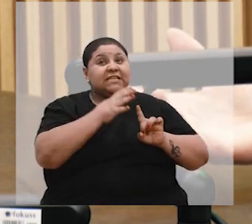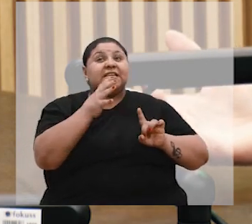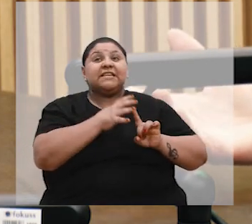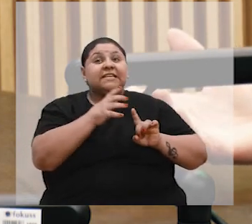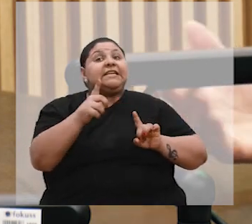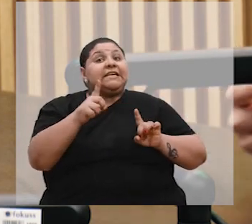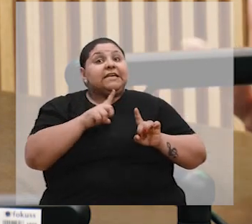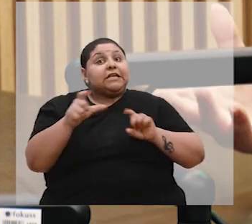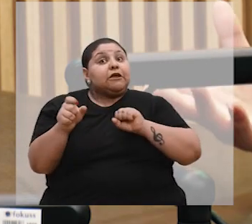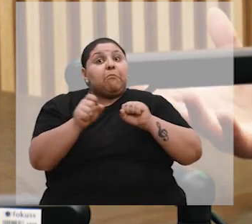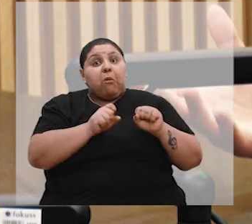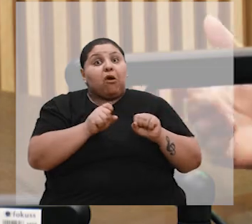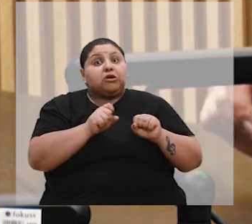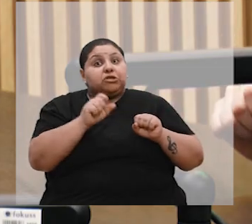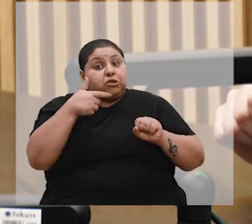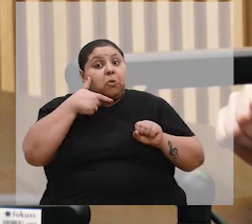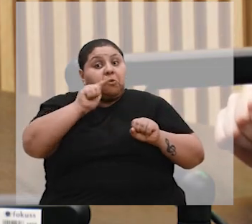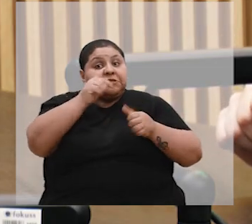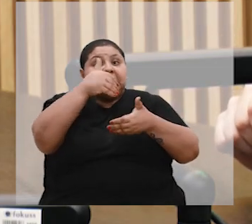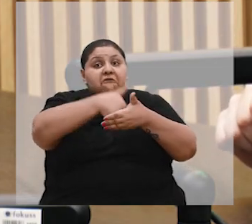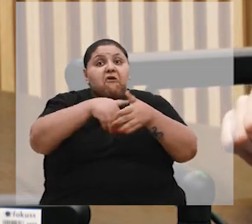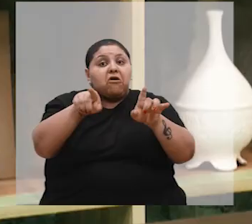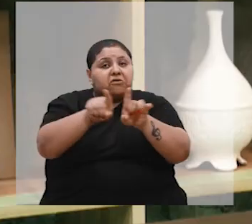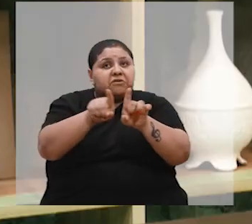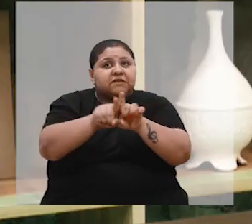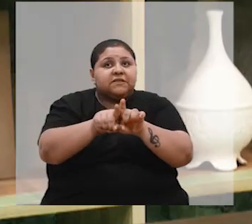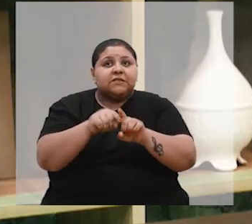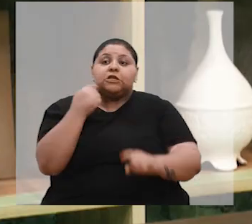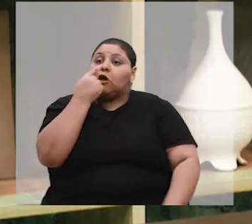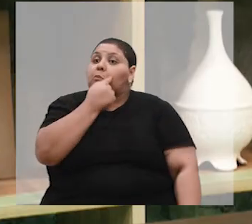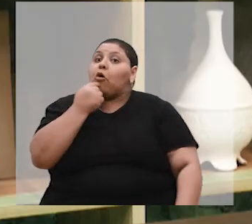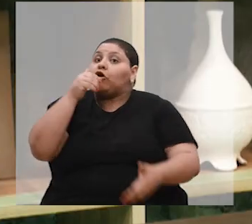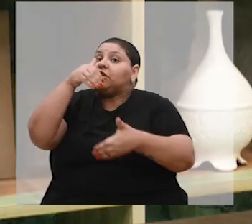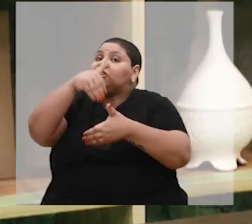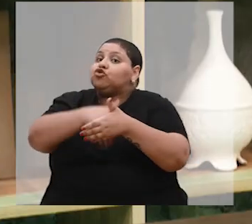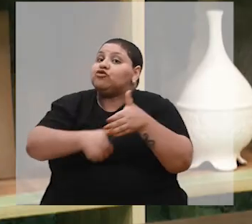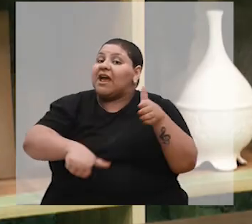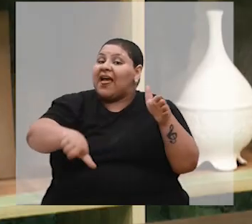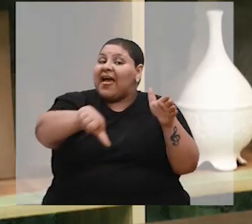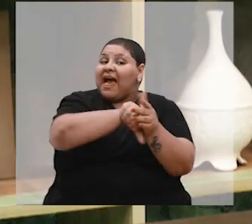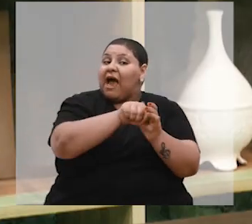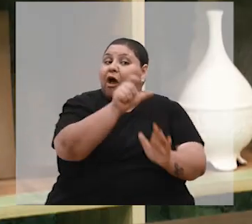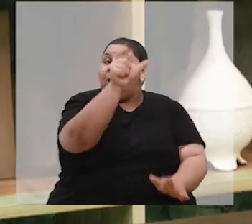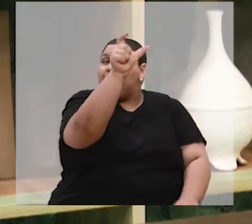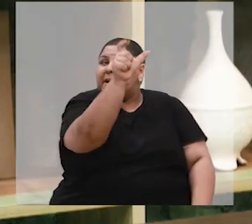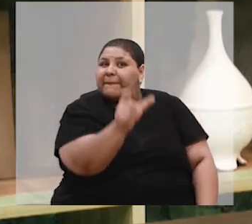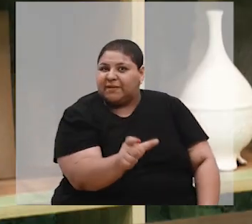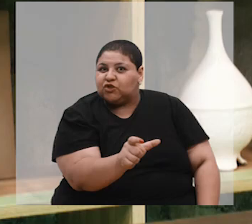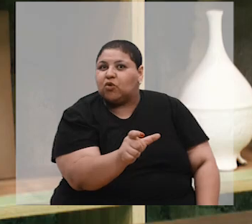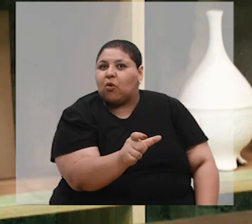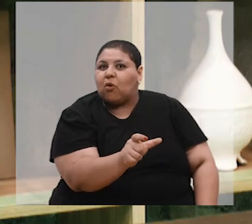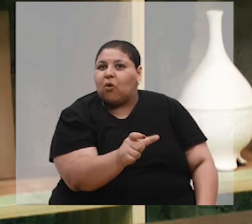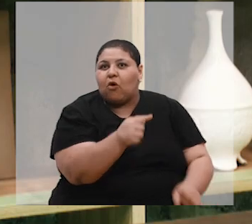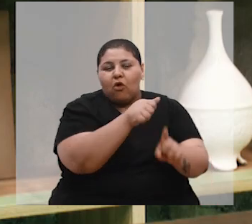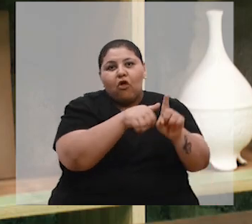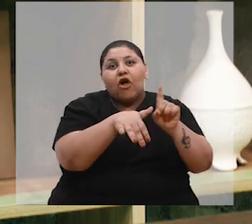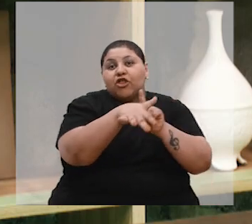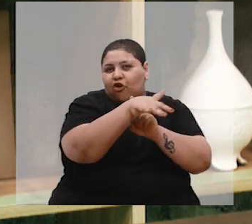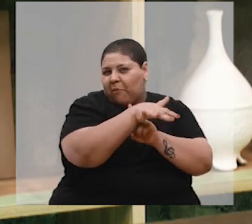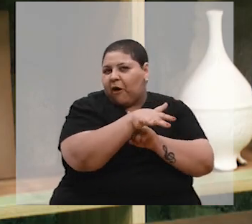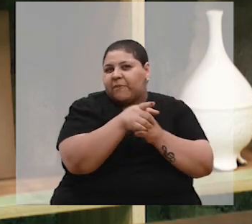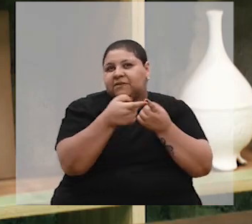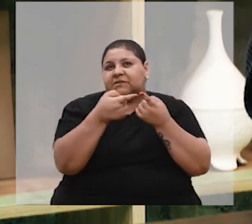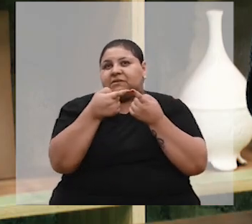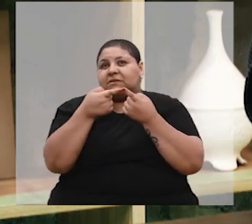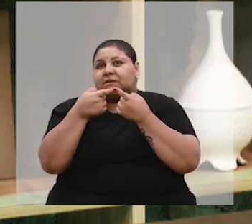fato ganha espaço e conquista voto, né? E a boca de urna ela é crime tanto para a pessoa, para o civil normal, quanto para o candidato. Eles